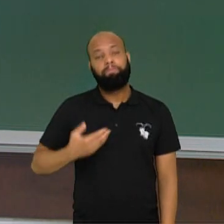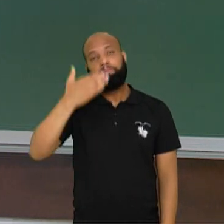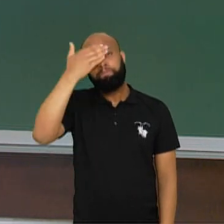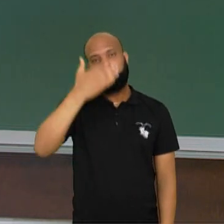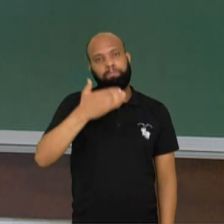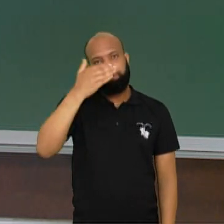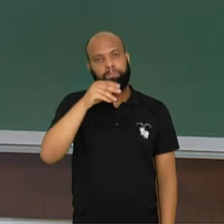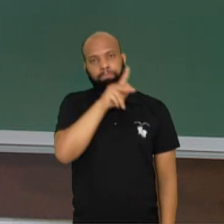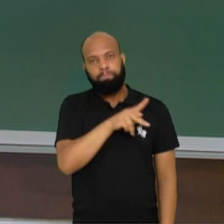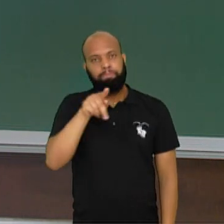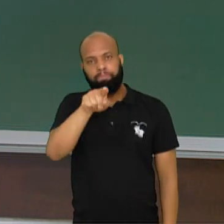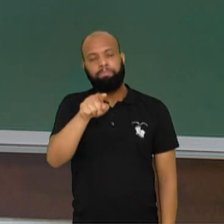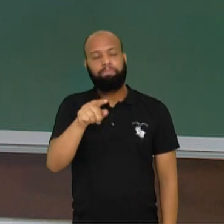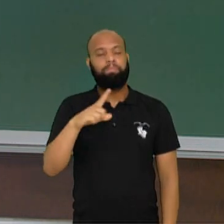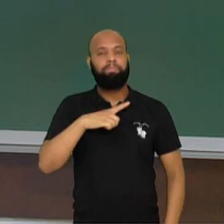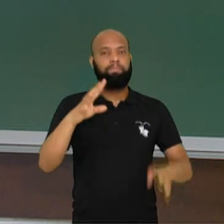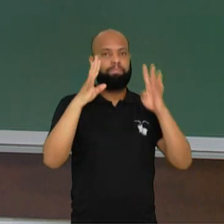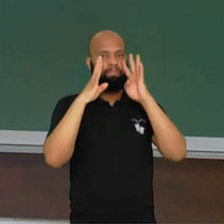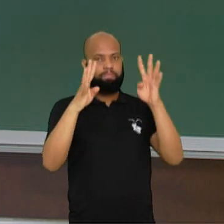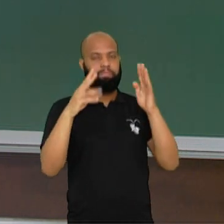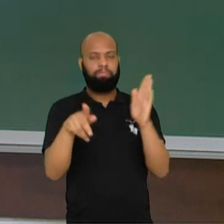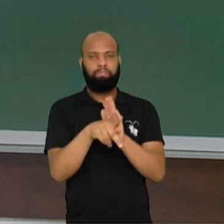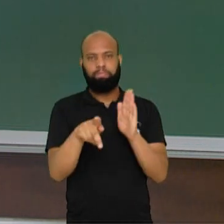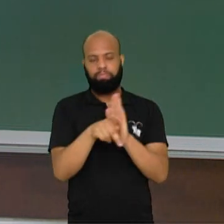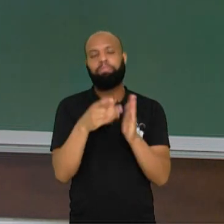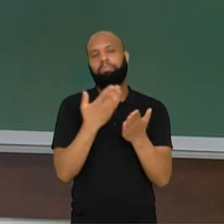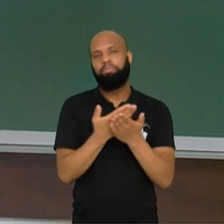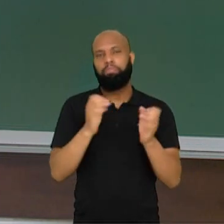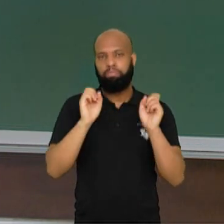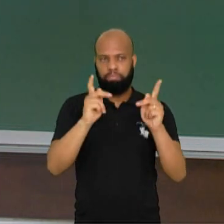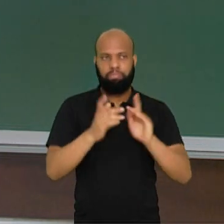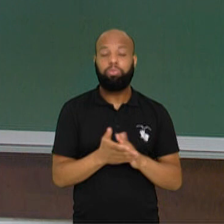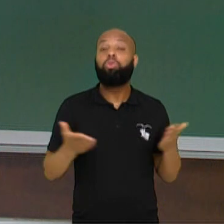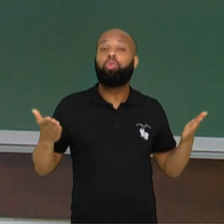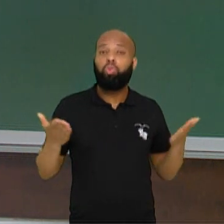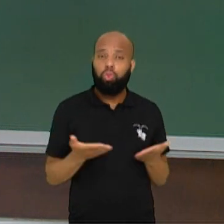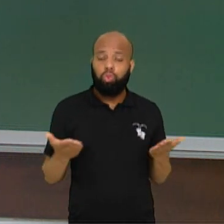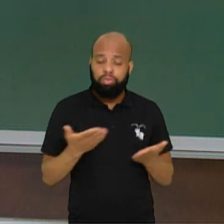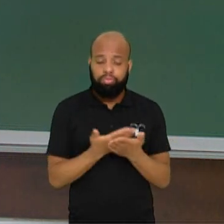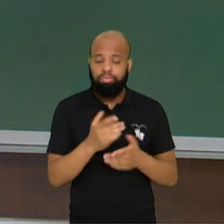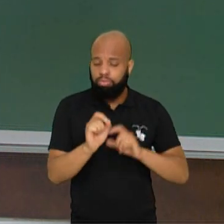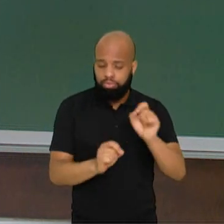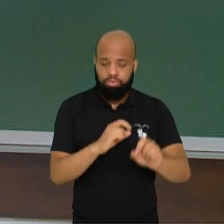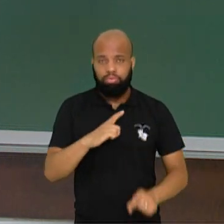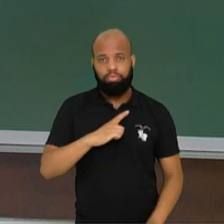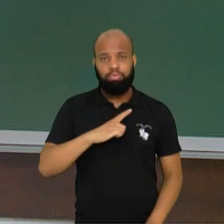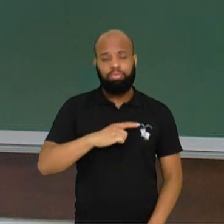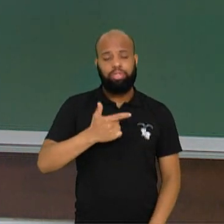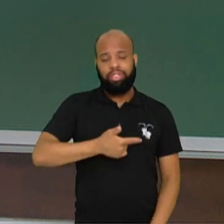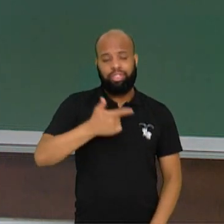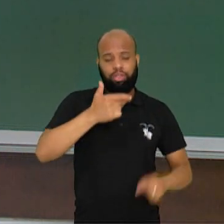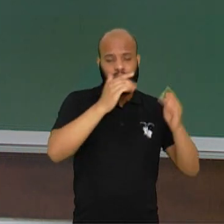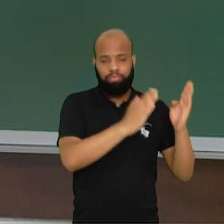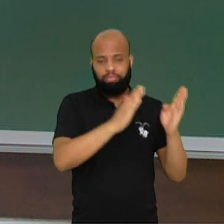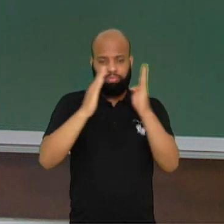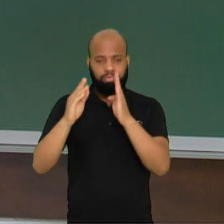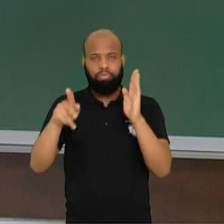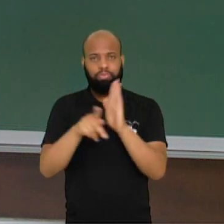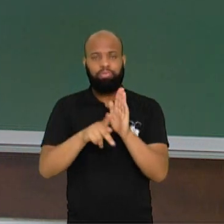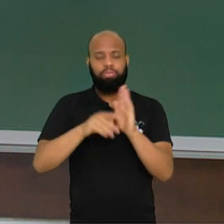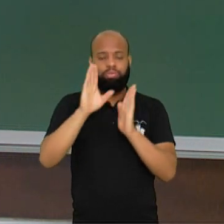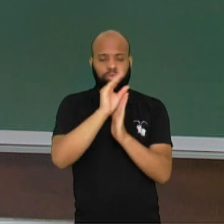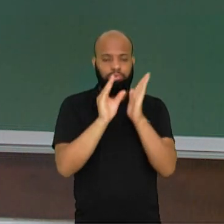para o professor que você está atento aí às aulas, ok? Bom, na aula de hoje nós teremos aí a segunda parte do